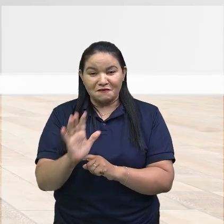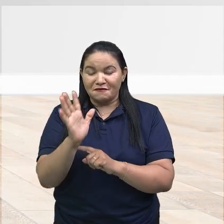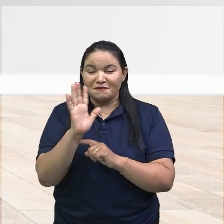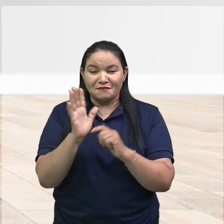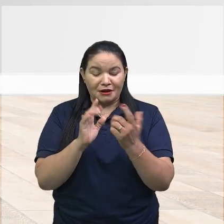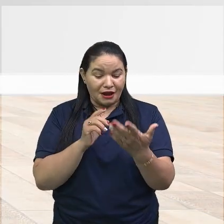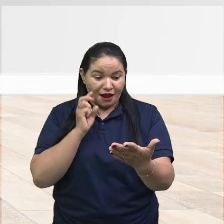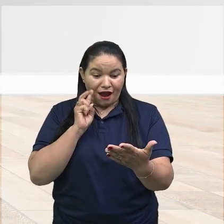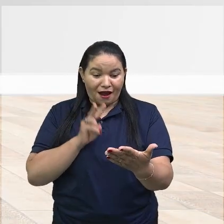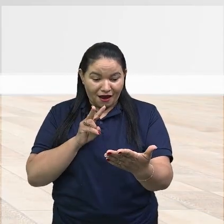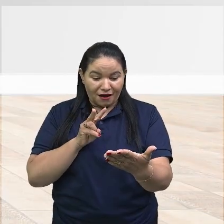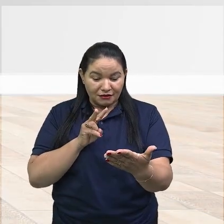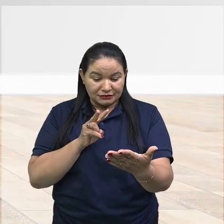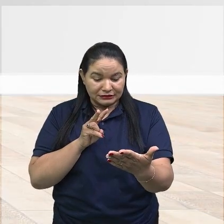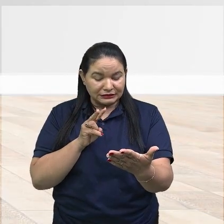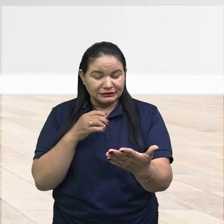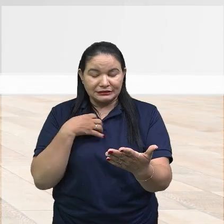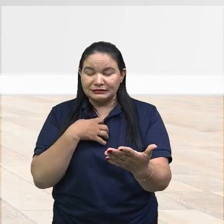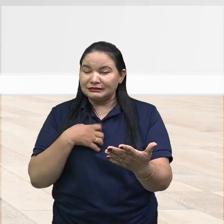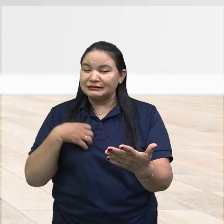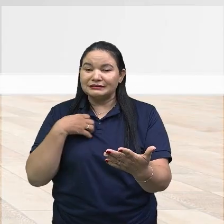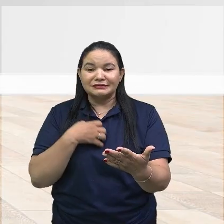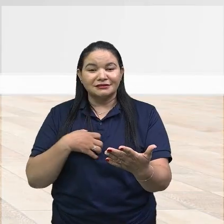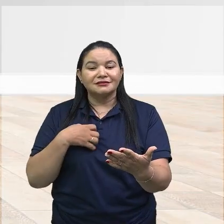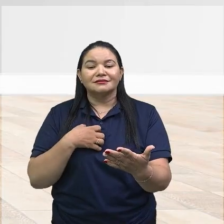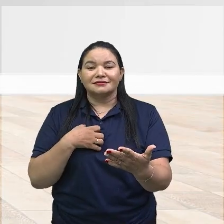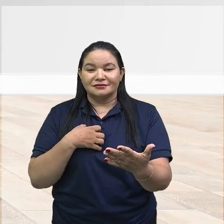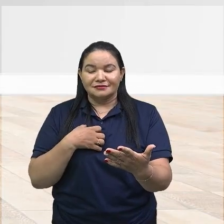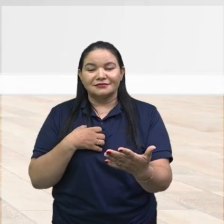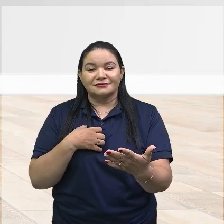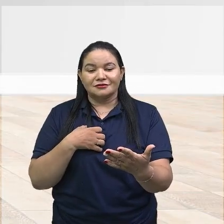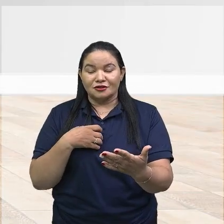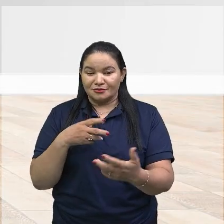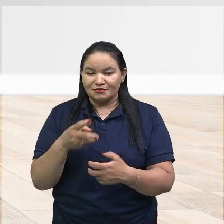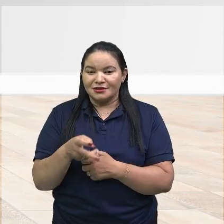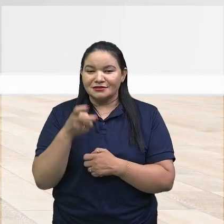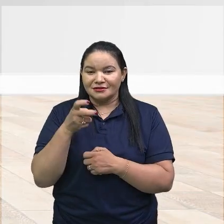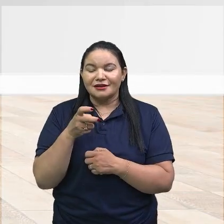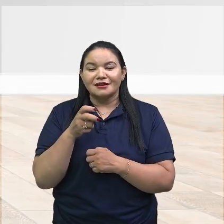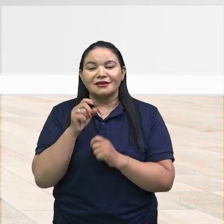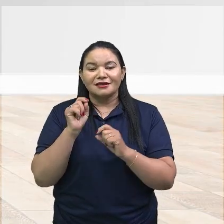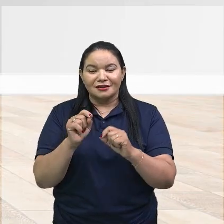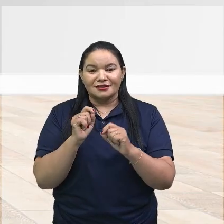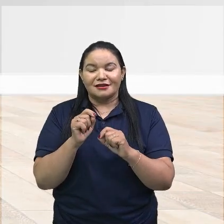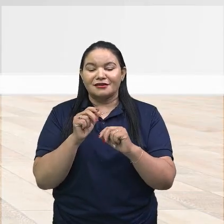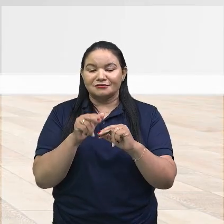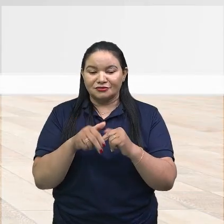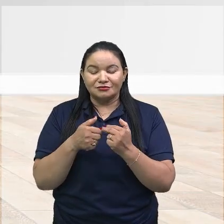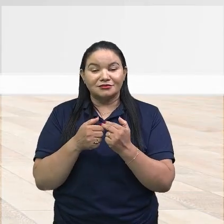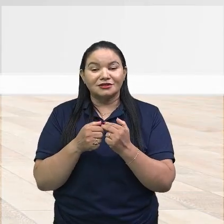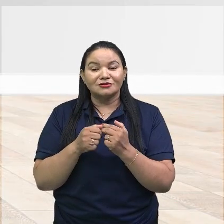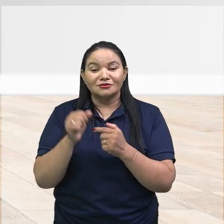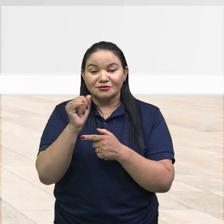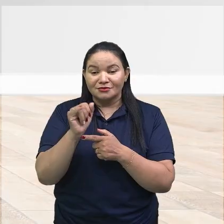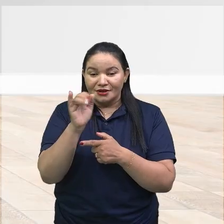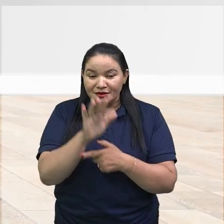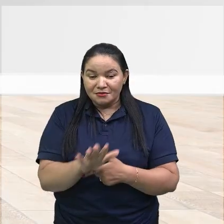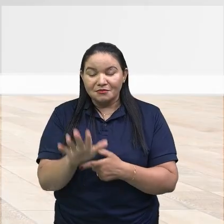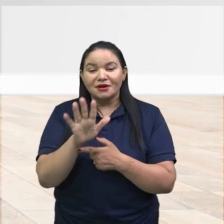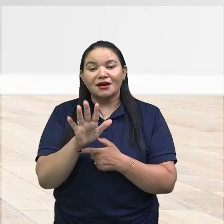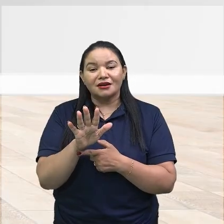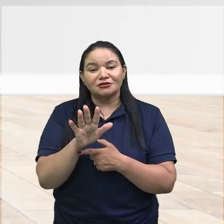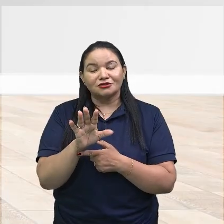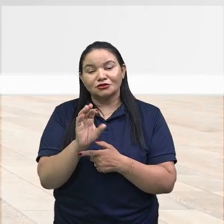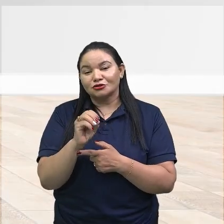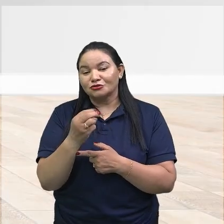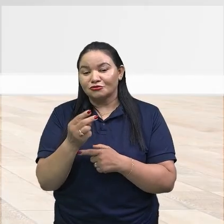Isso mesmo. Então, a gente consegue, através do símbolo, seria isso, né? Isso. Da imagem, a gente não precisa